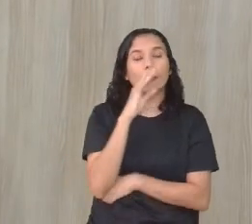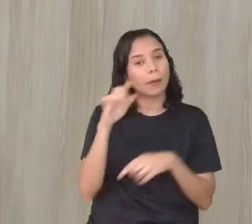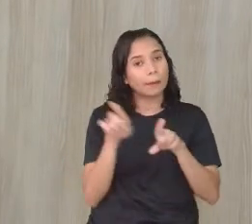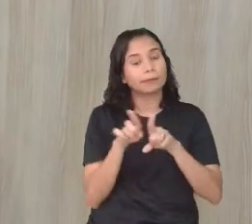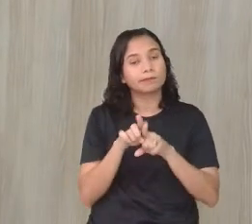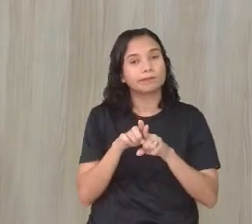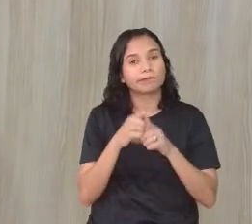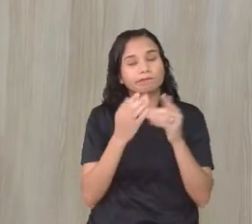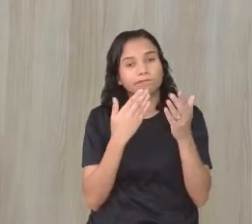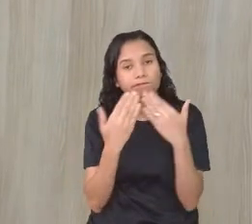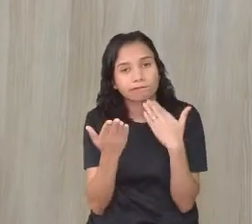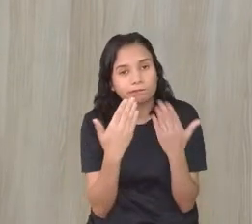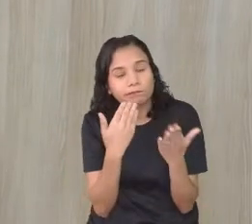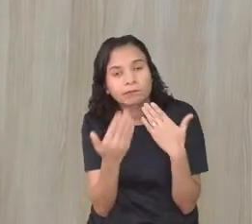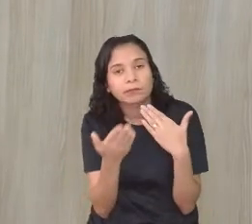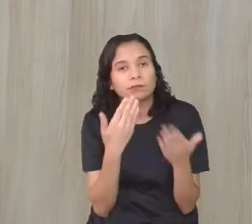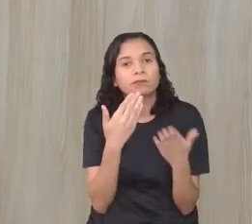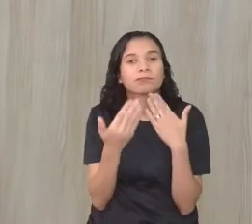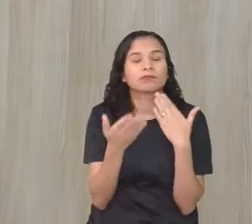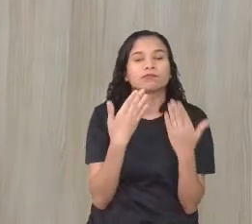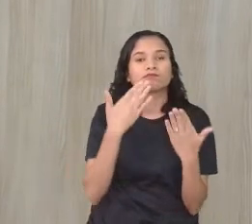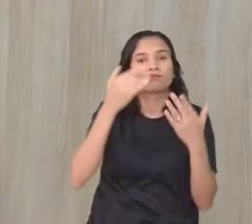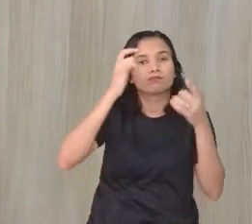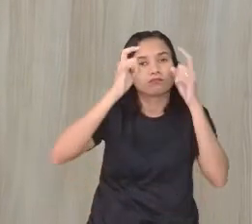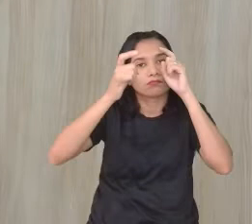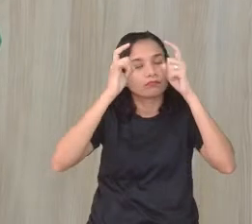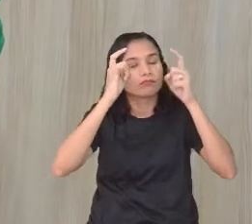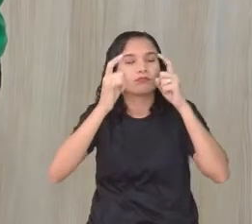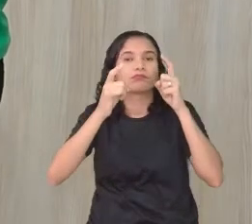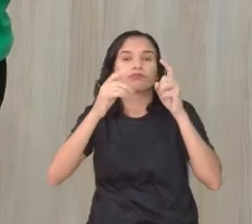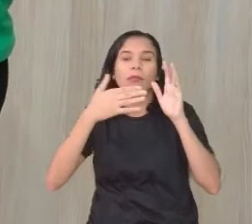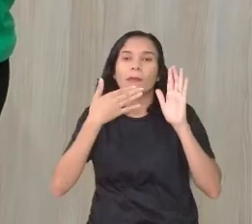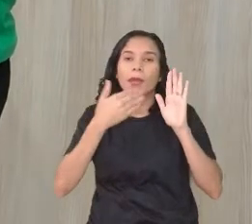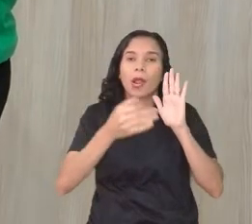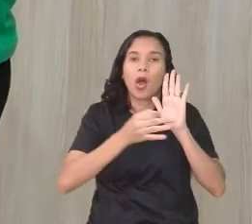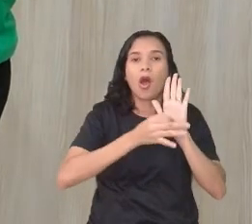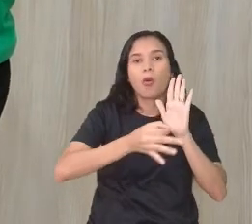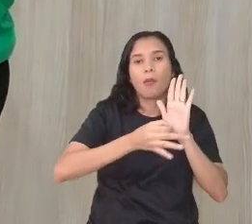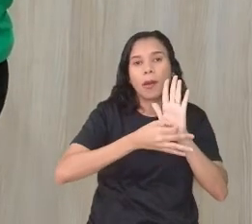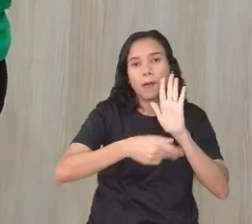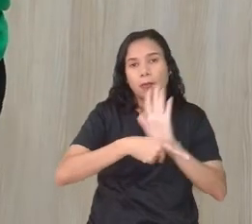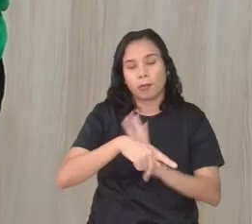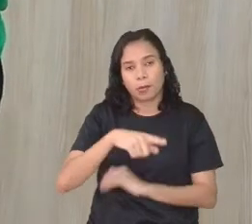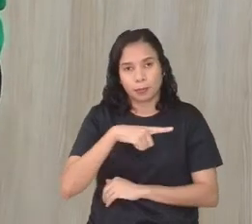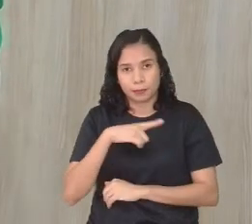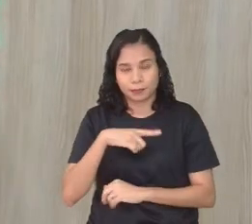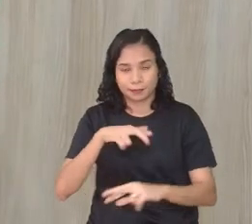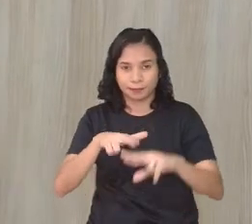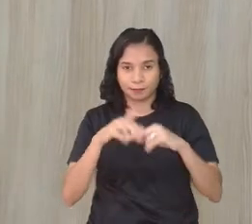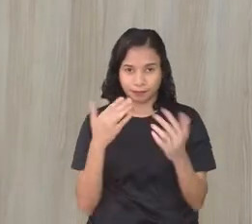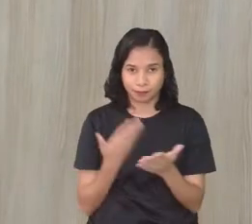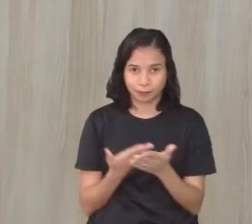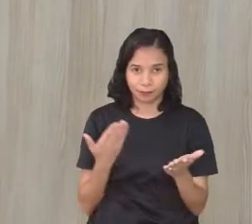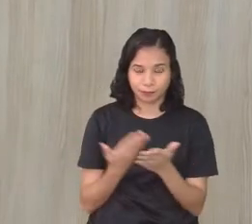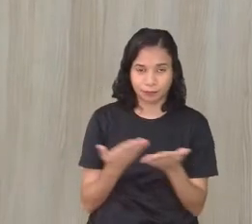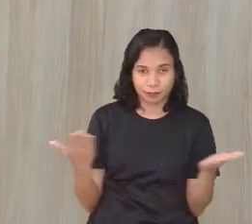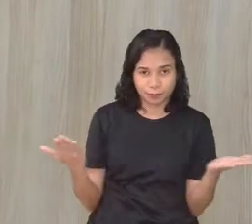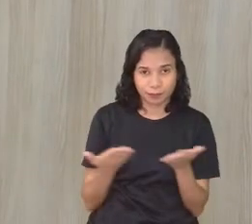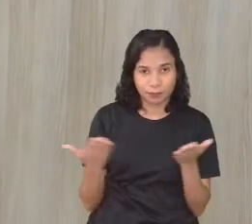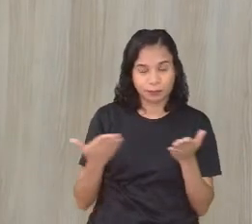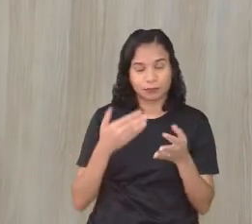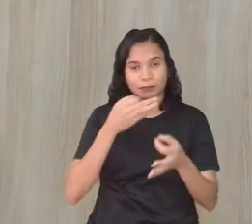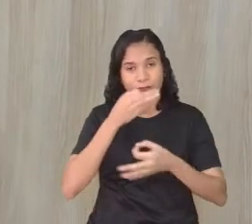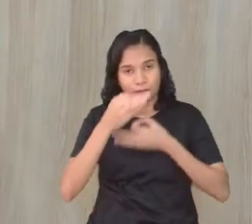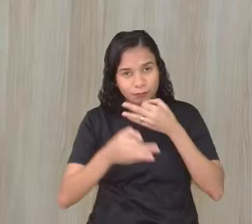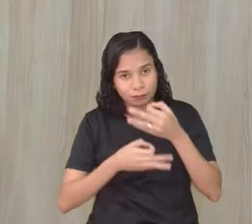aprender a dialogar, a discutir, a argumentar da forma correta. Então, essa aula de argumentação e artigo de